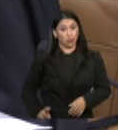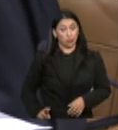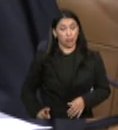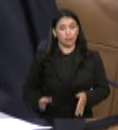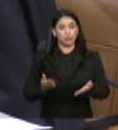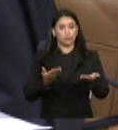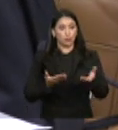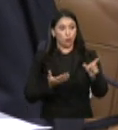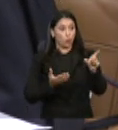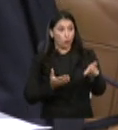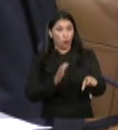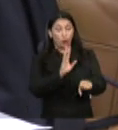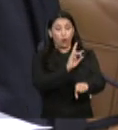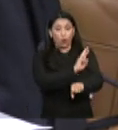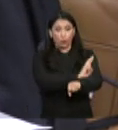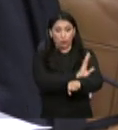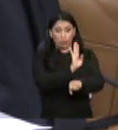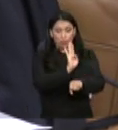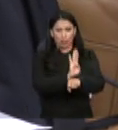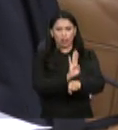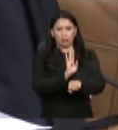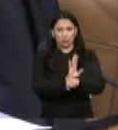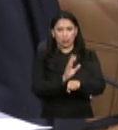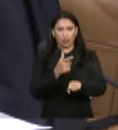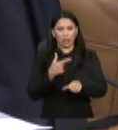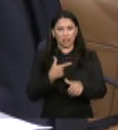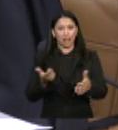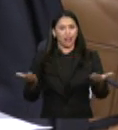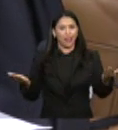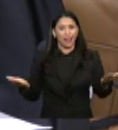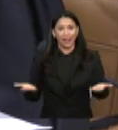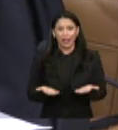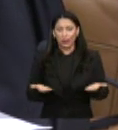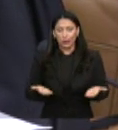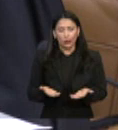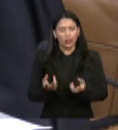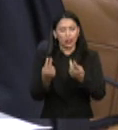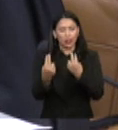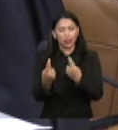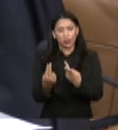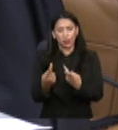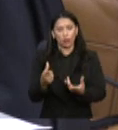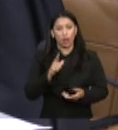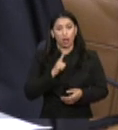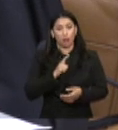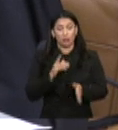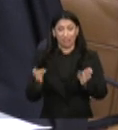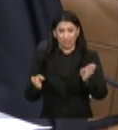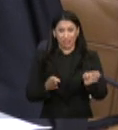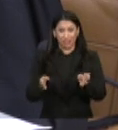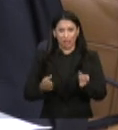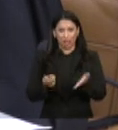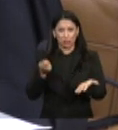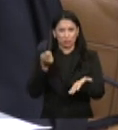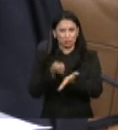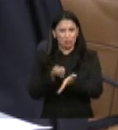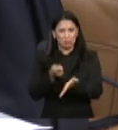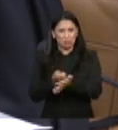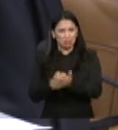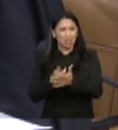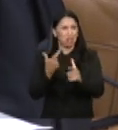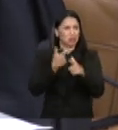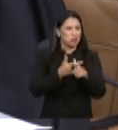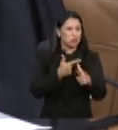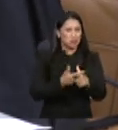nesse tempo repleto de tentações arbitrárias e de tragédias é necessário